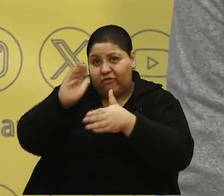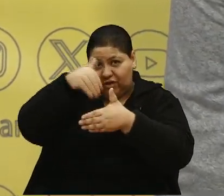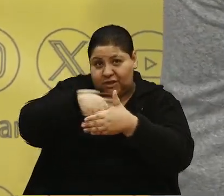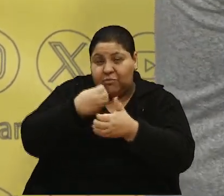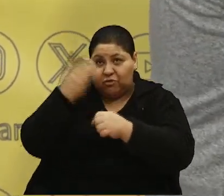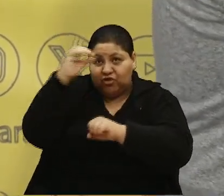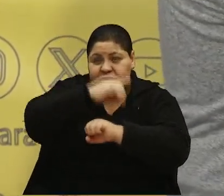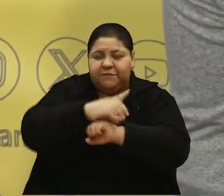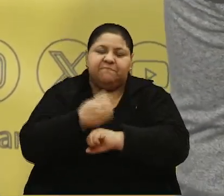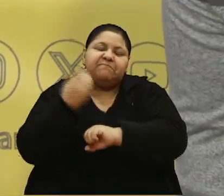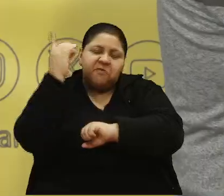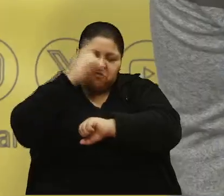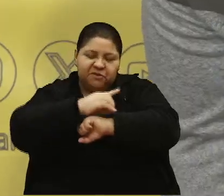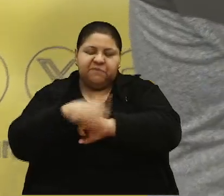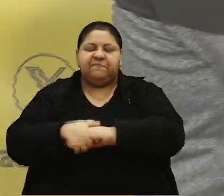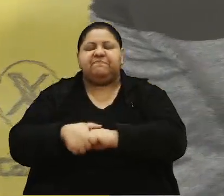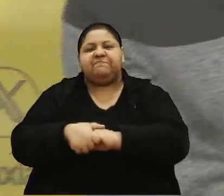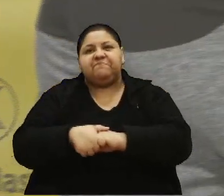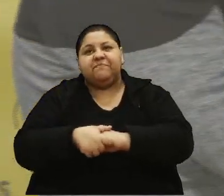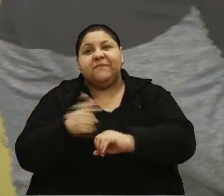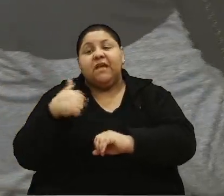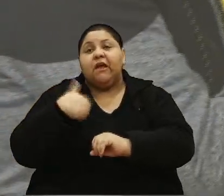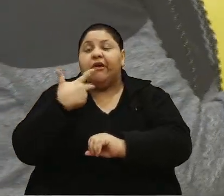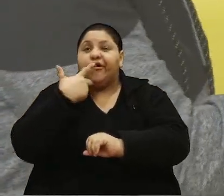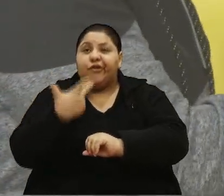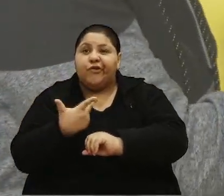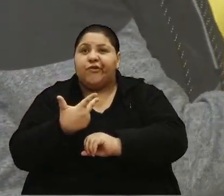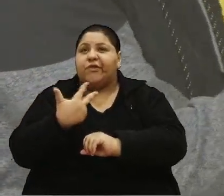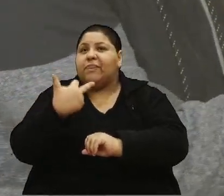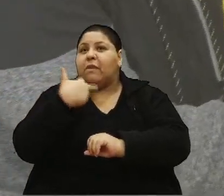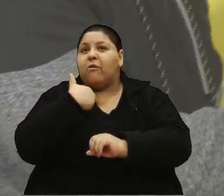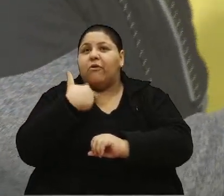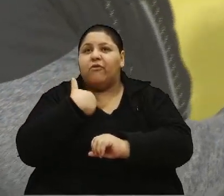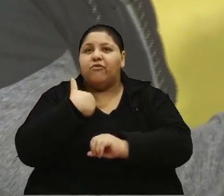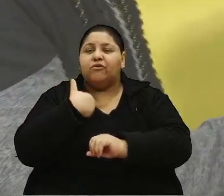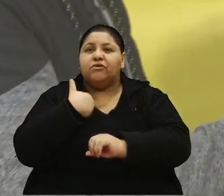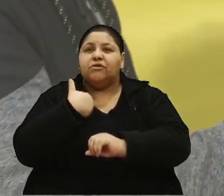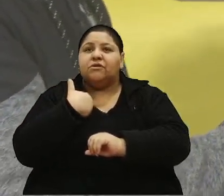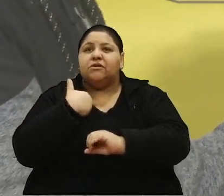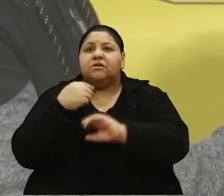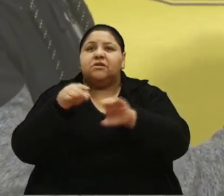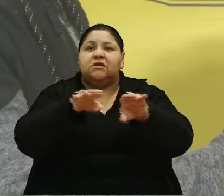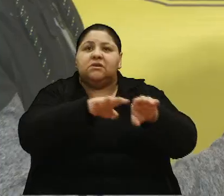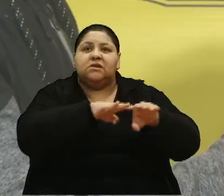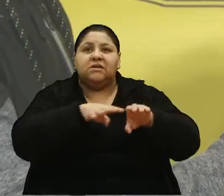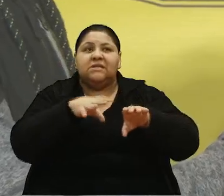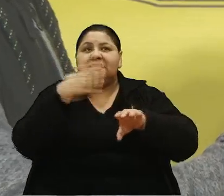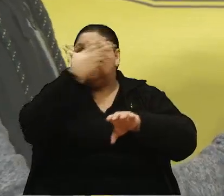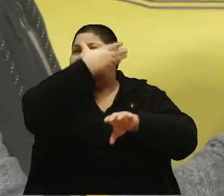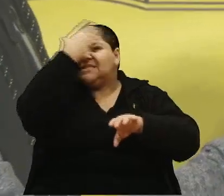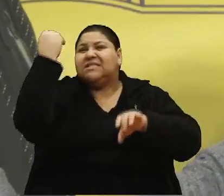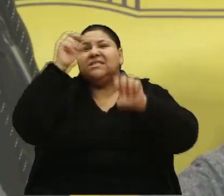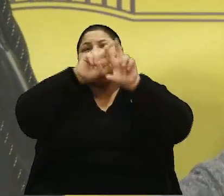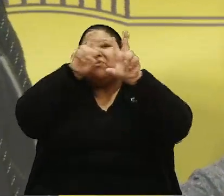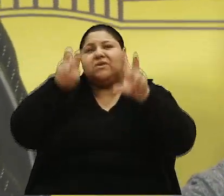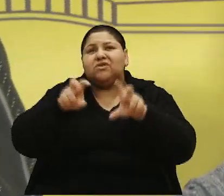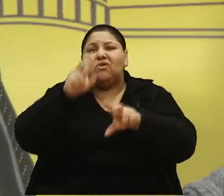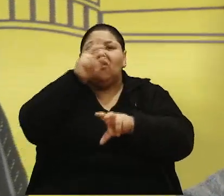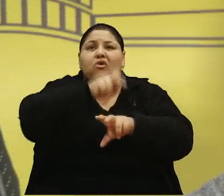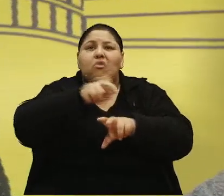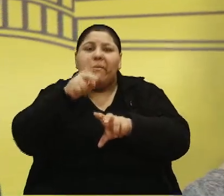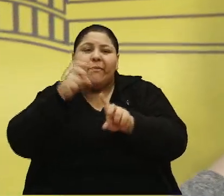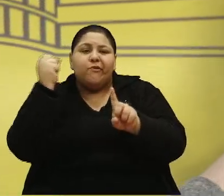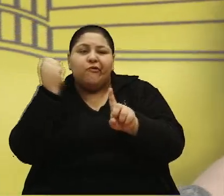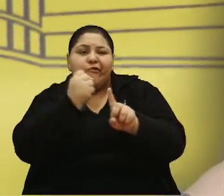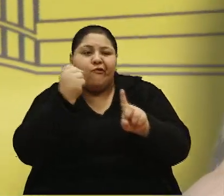bom dia. Bom dia. Pois é, eu digo assim, a gente não pode fazer o senso comum da matéria ficar velha. Aí uma professora foi